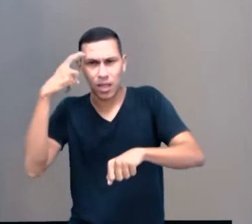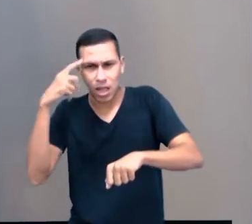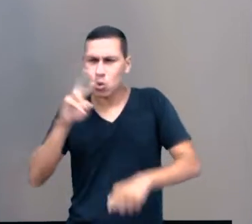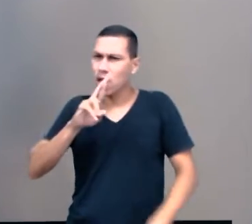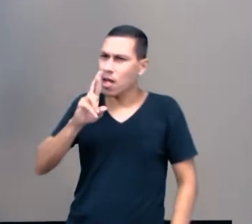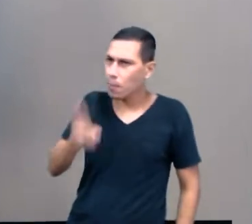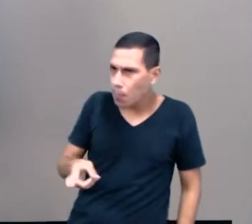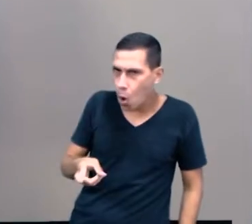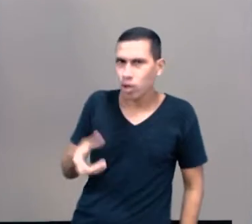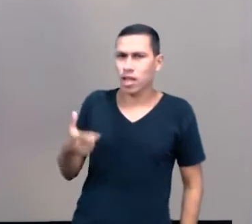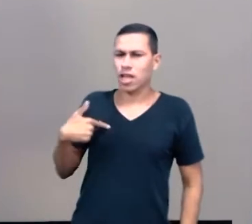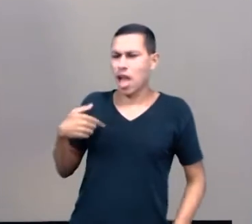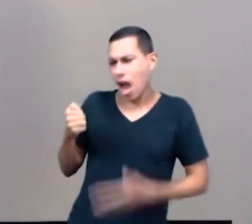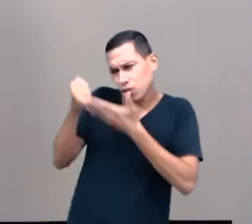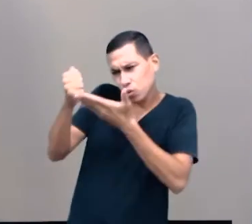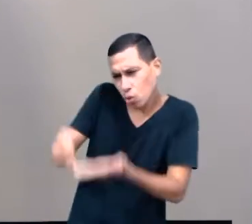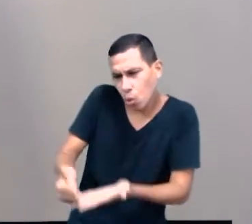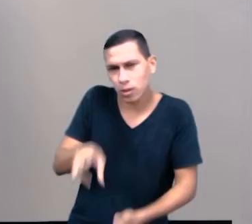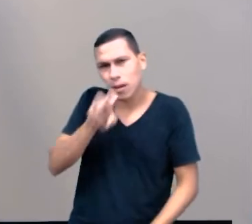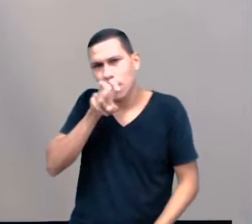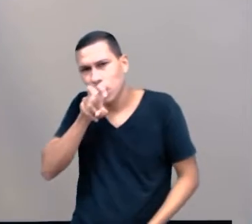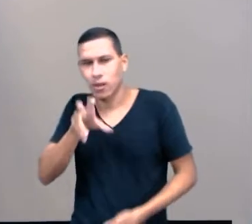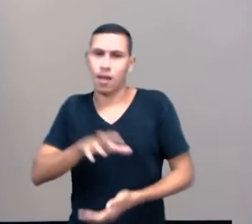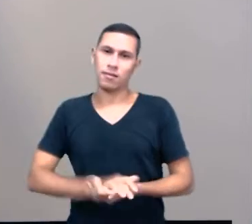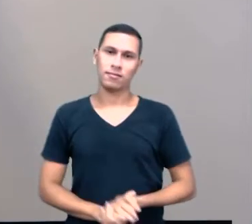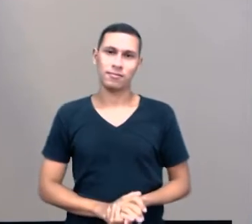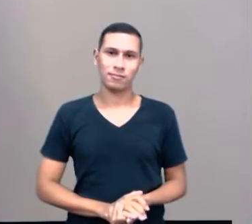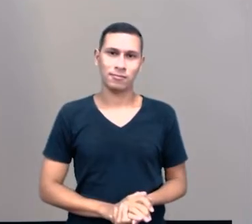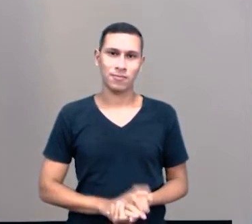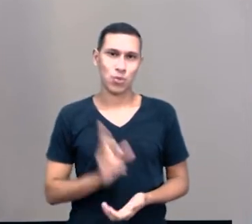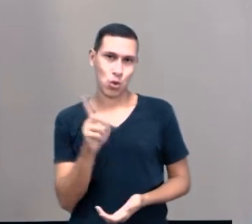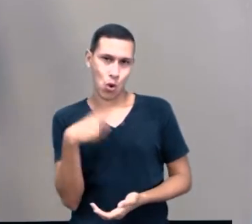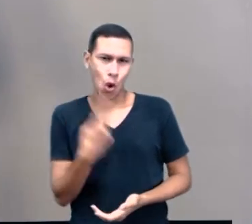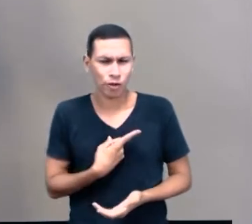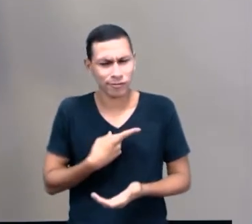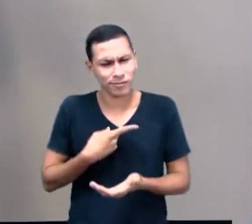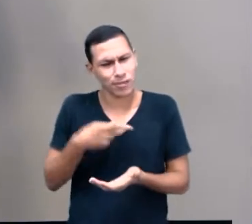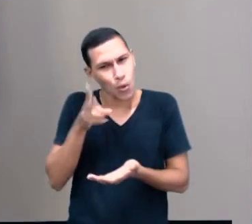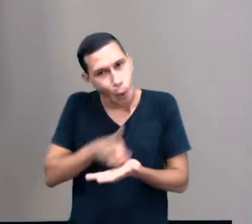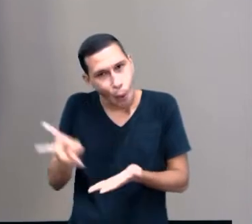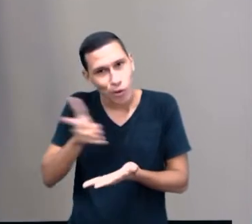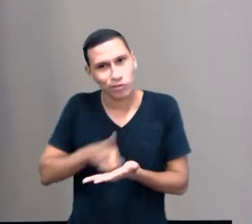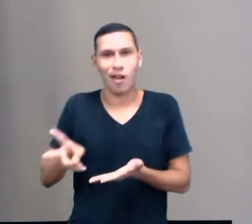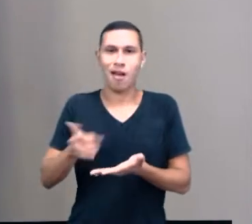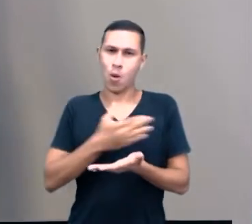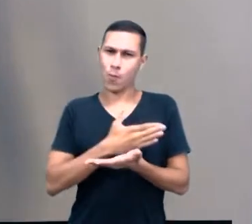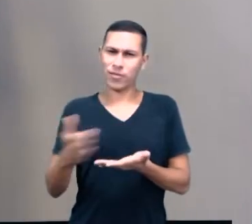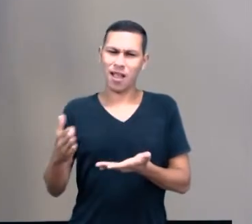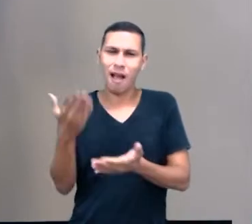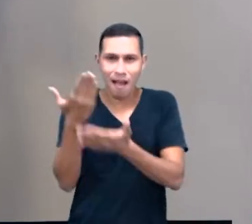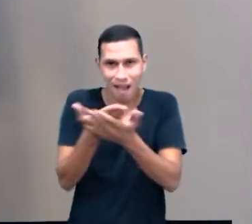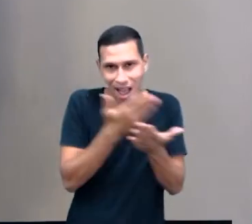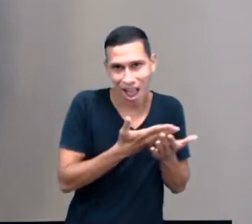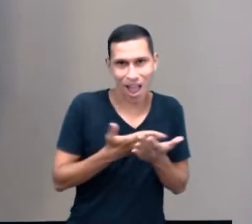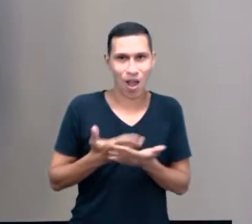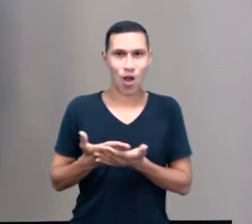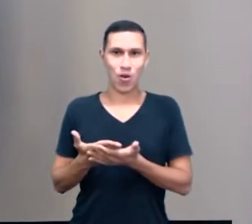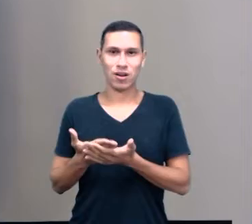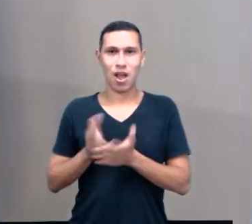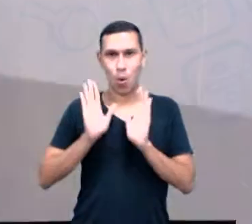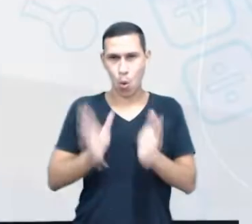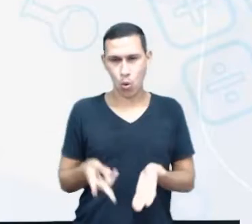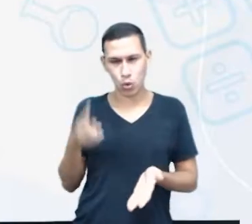que console a Mônica. Mas vamos lá para começar de vez a nossa aula de olho